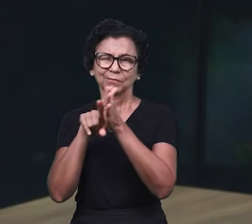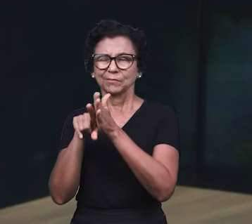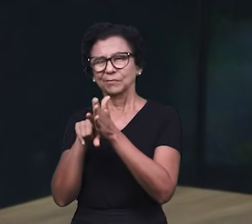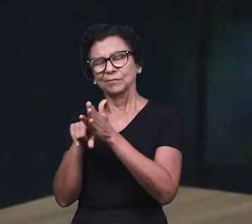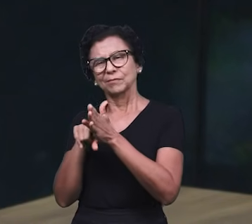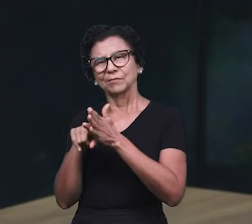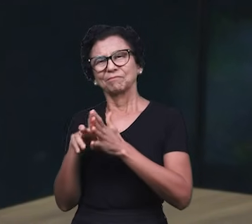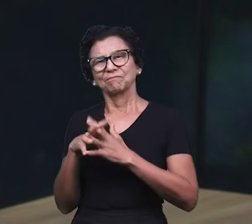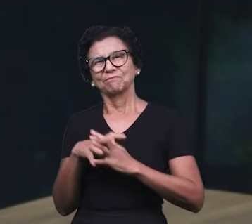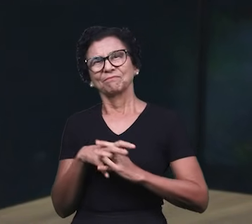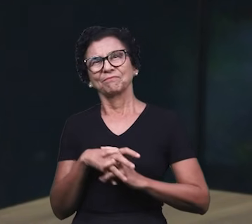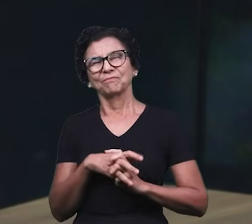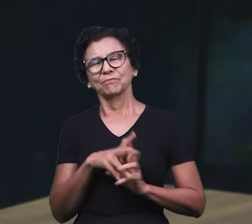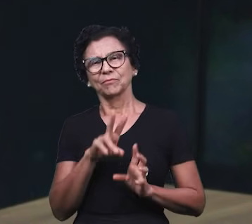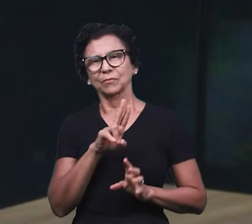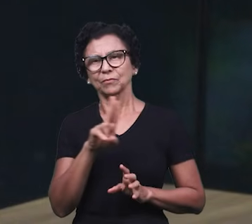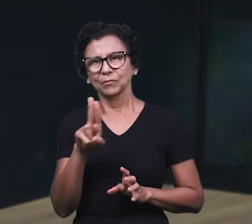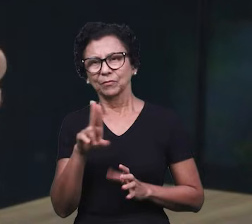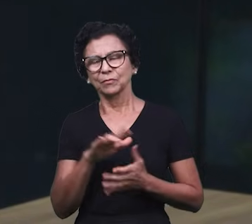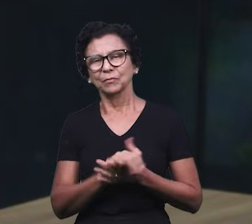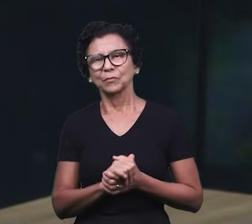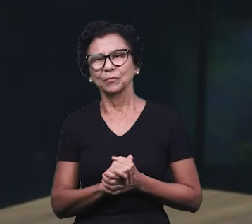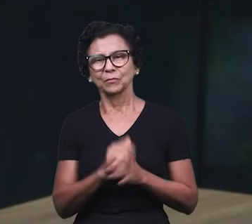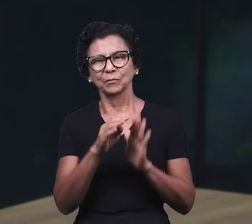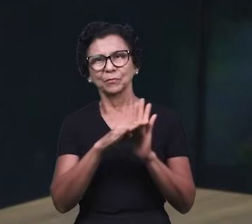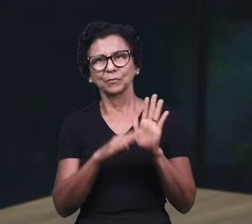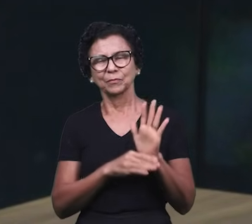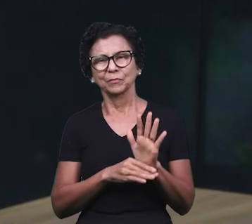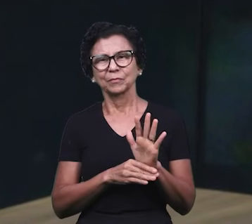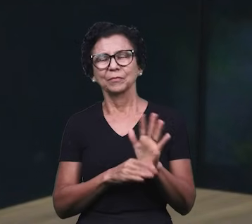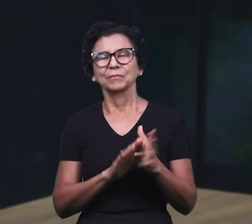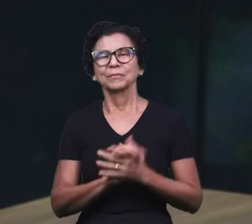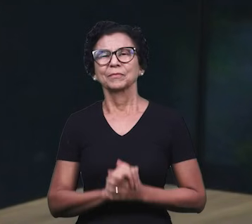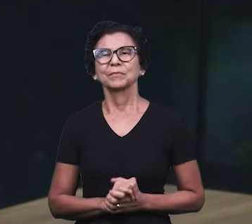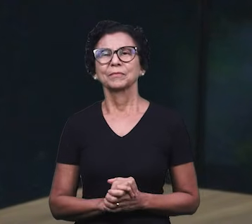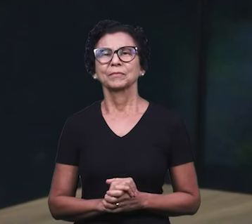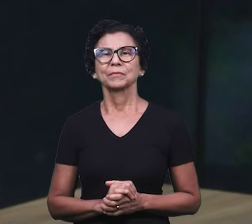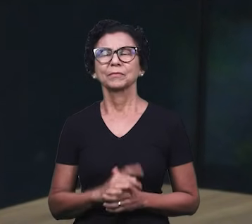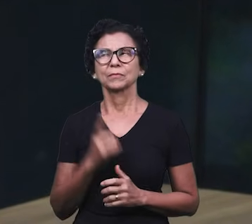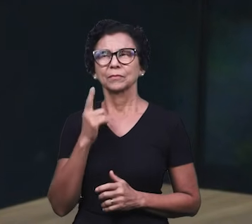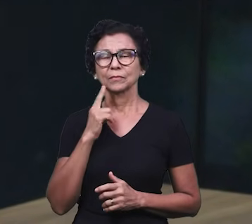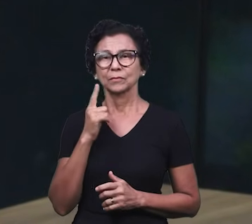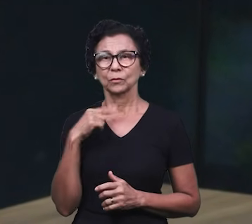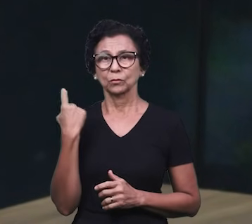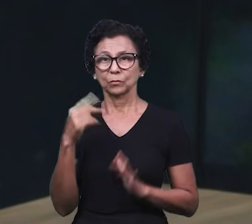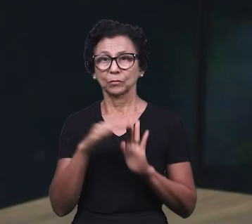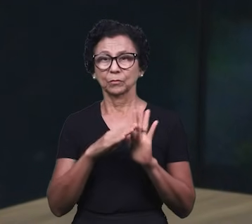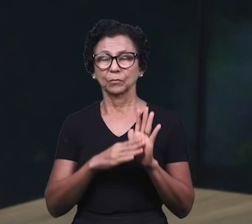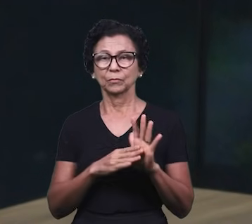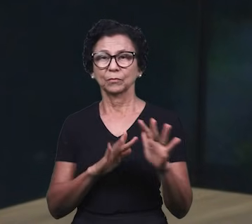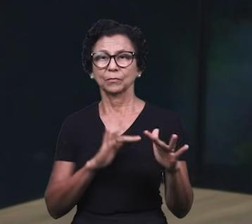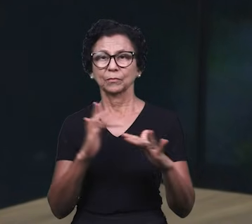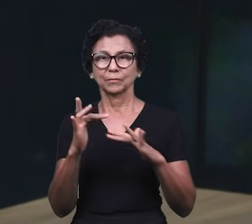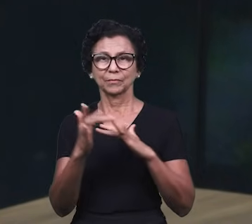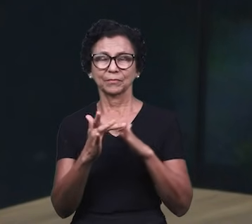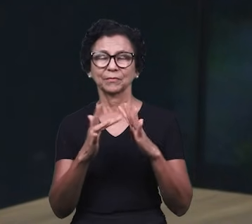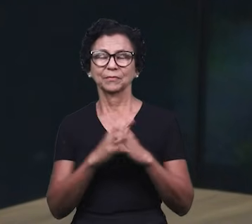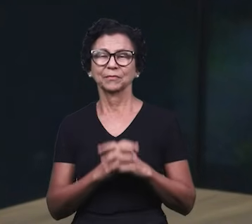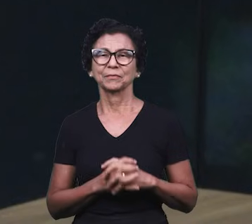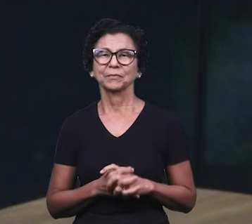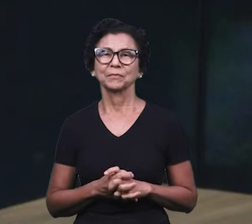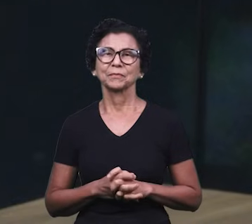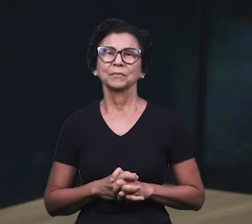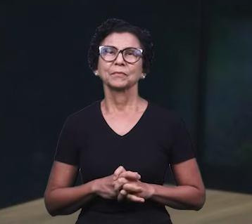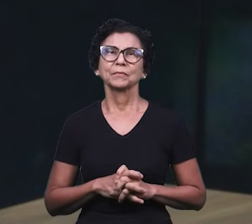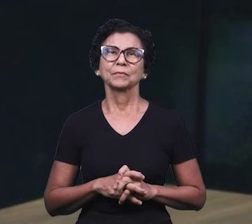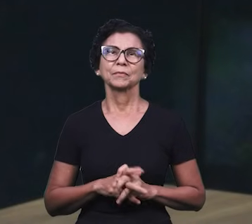pelo nome do programa, Redes Digitais, que você vai encontrar ali e pode participar dele. Nós estamos chegando ao